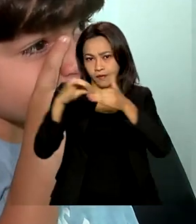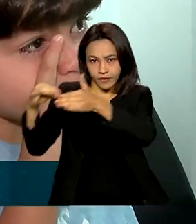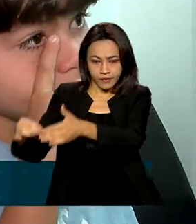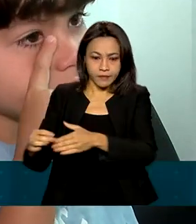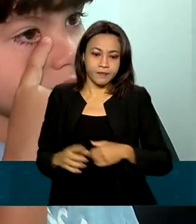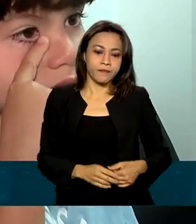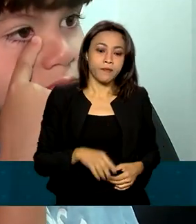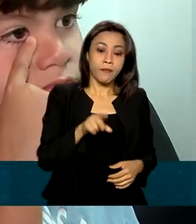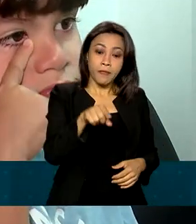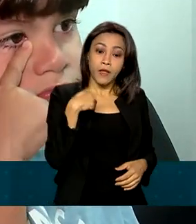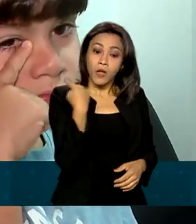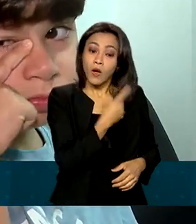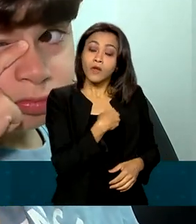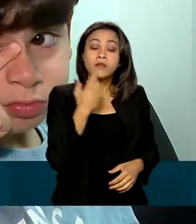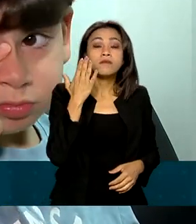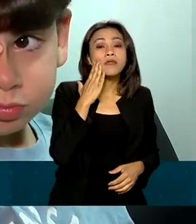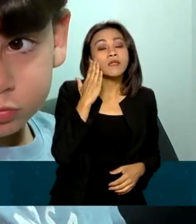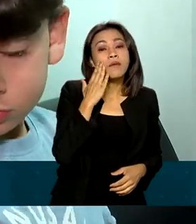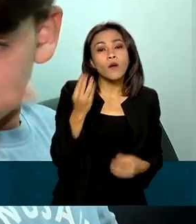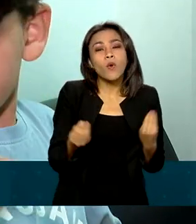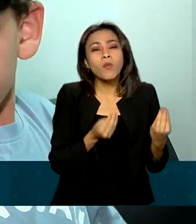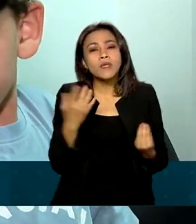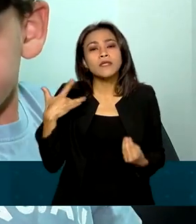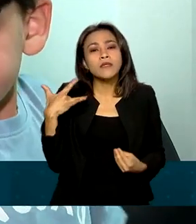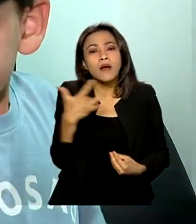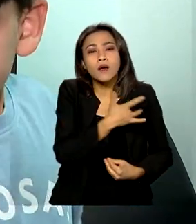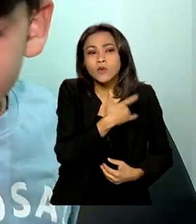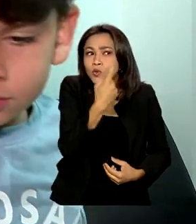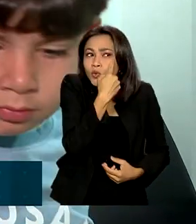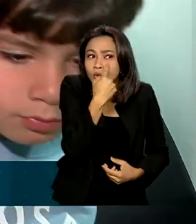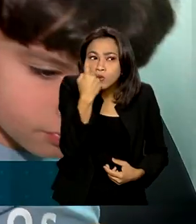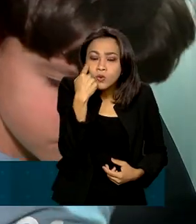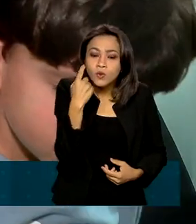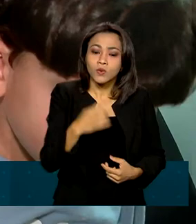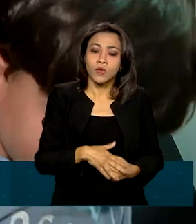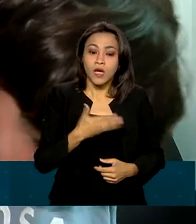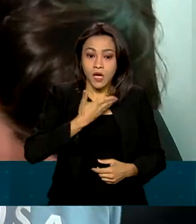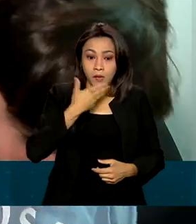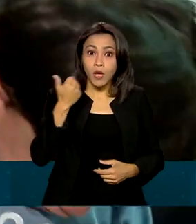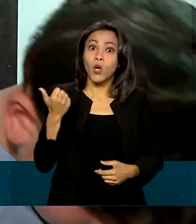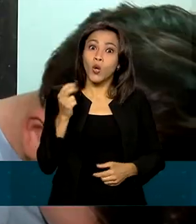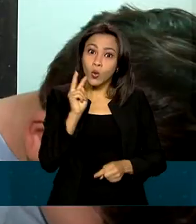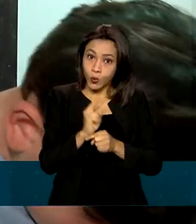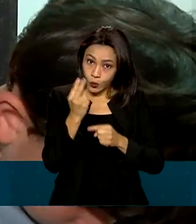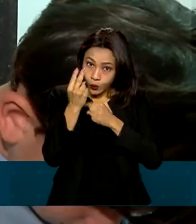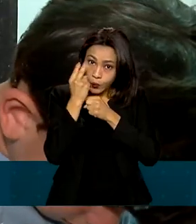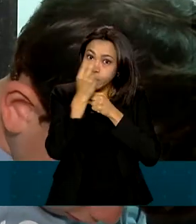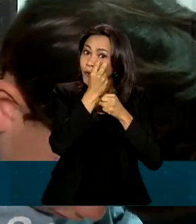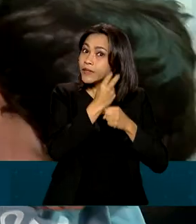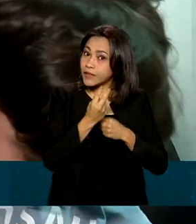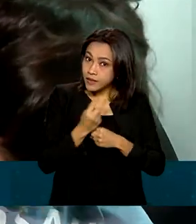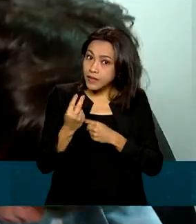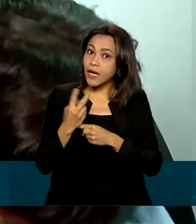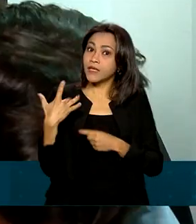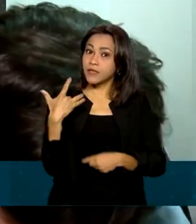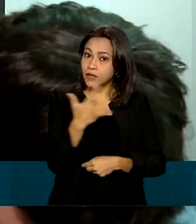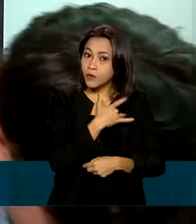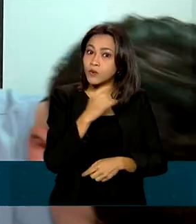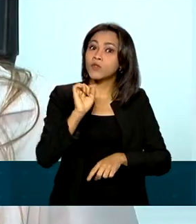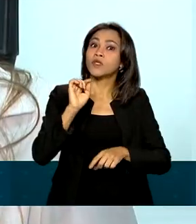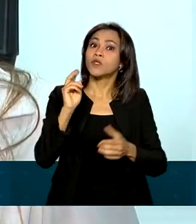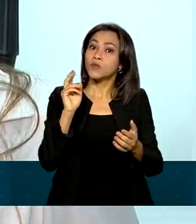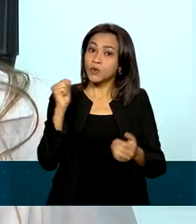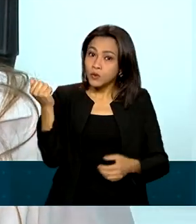vai verificar se como está a saúde ocular dele porque é melhor cuidar da saúde do que é prevenir do cuidar da saúde que é